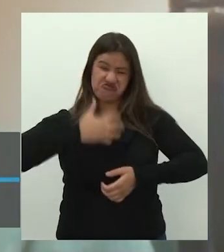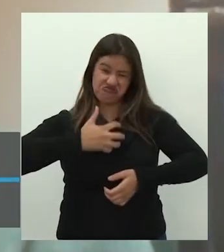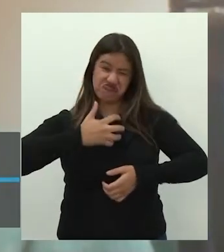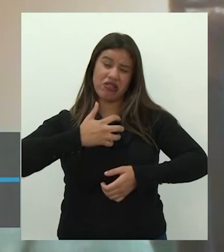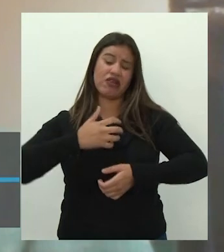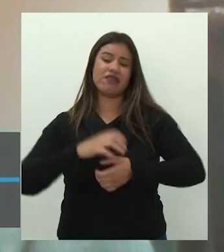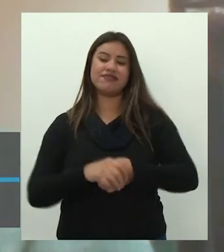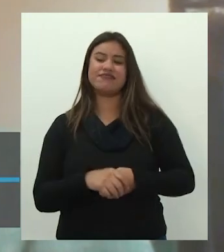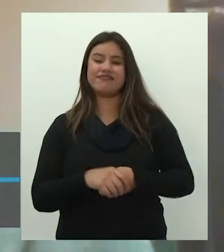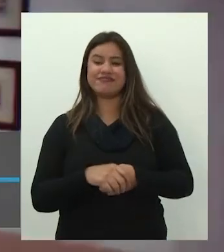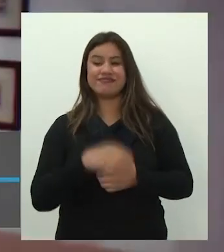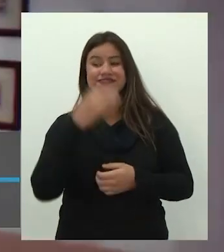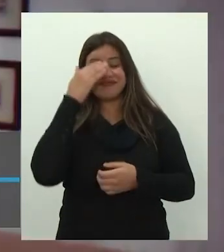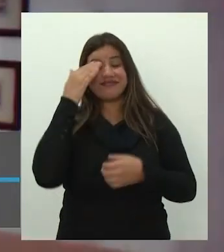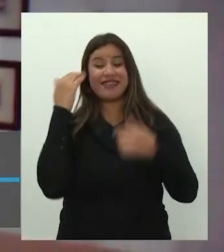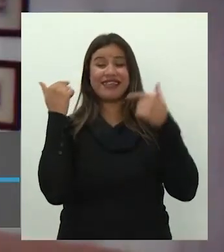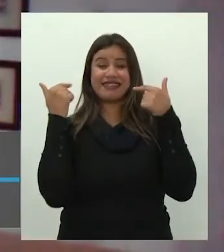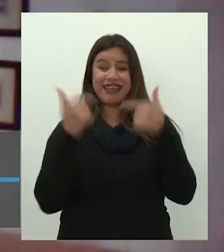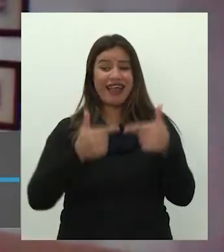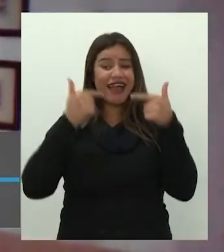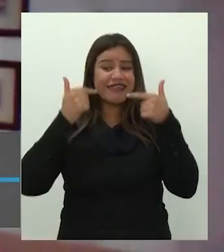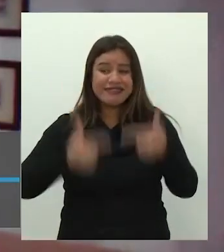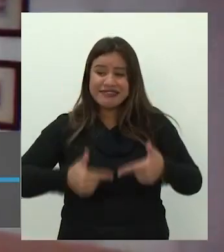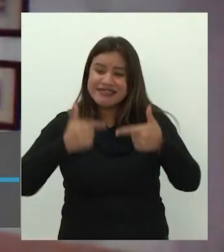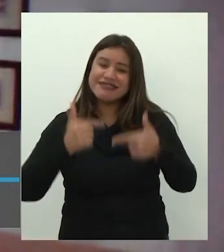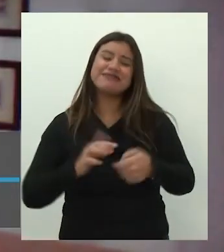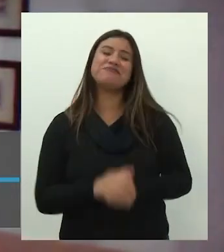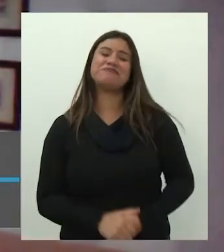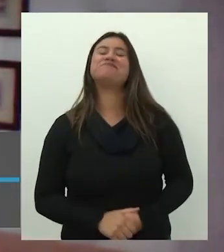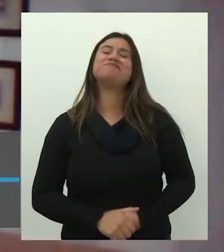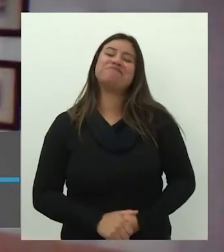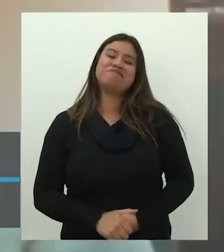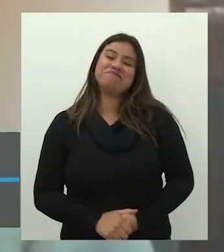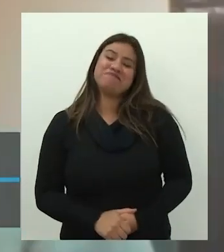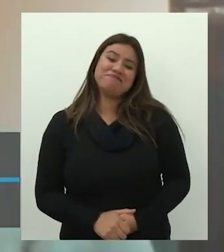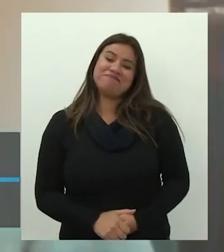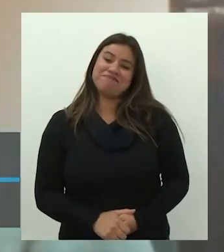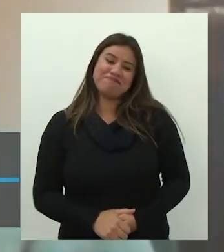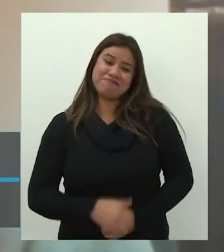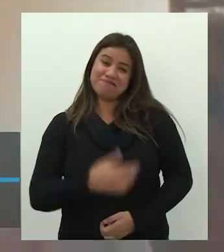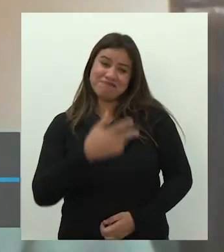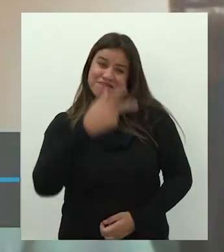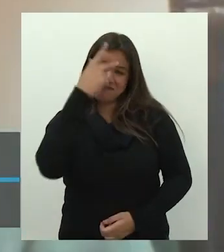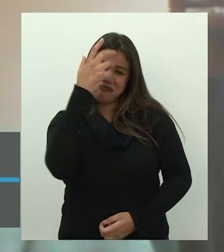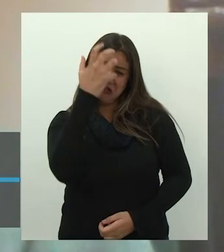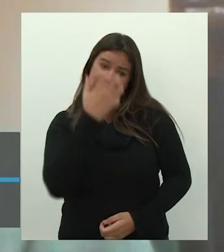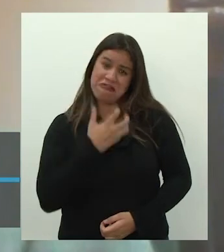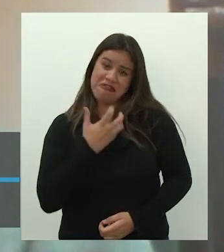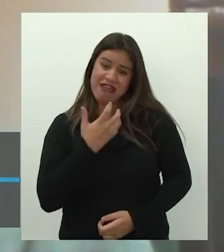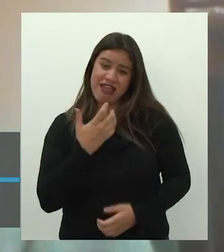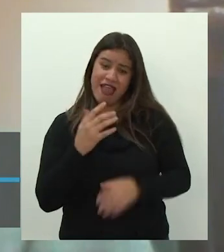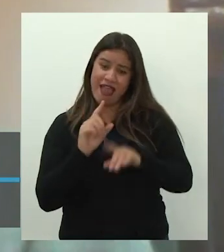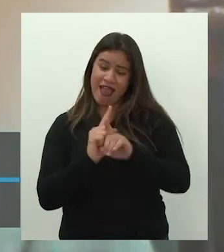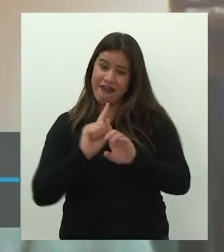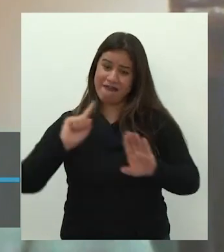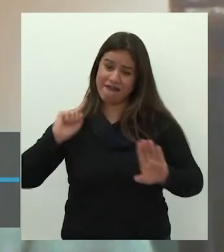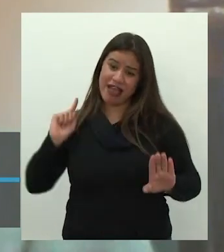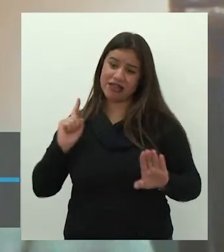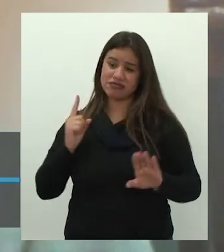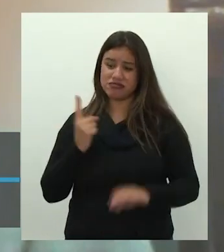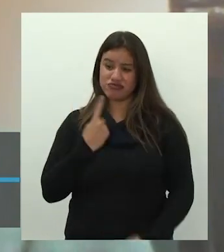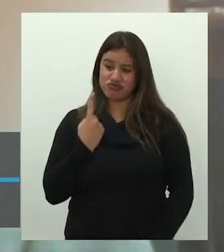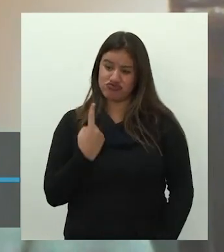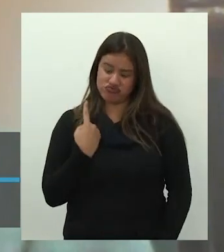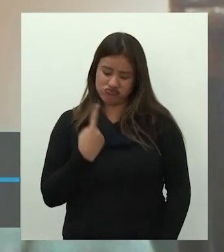né? Porque a pessoa... Com a sua chatice, né? É isso aí. Quem é ranzinza afasta as pessoas, então vai ficar